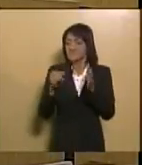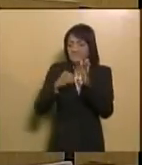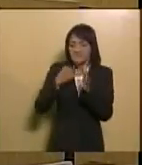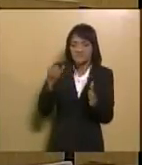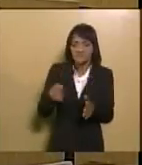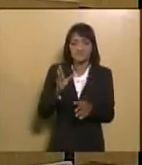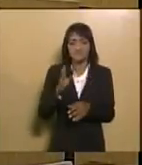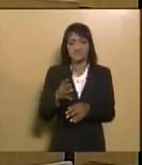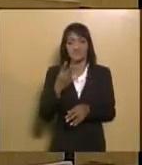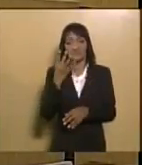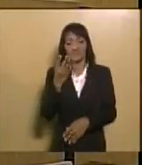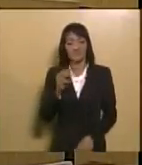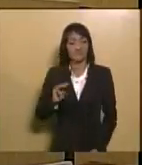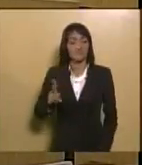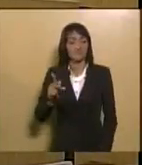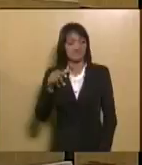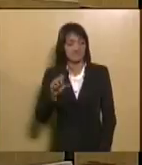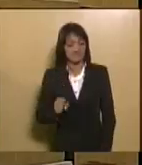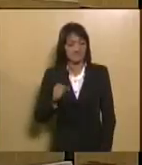de